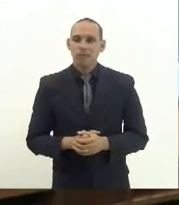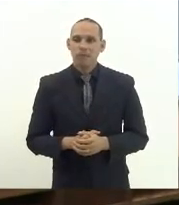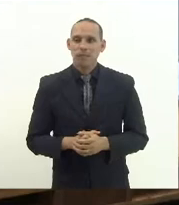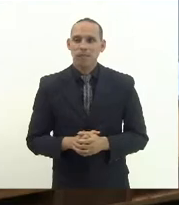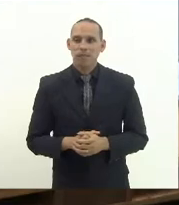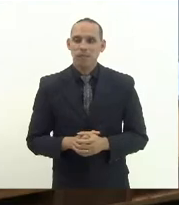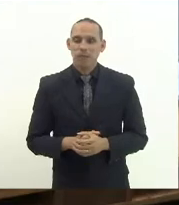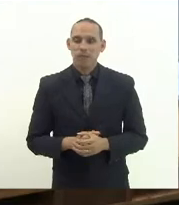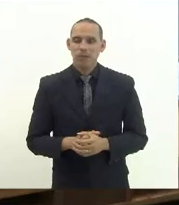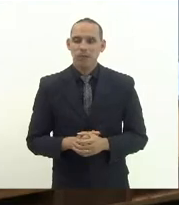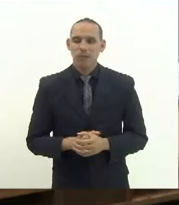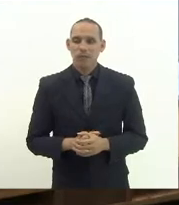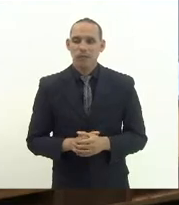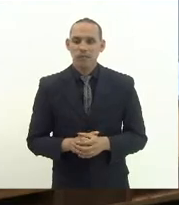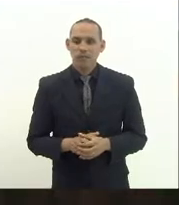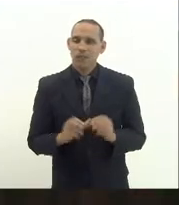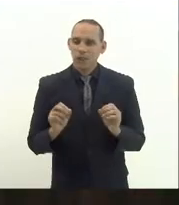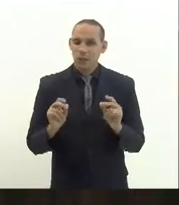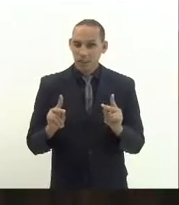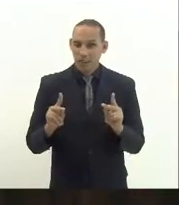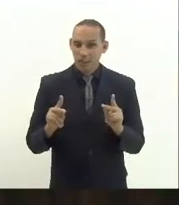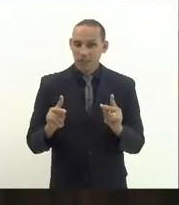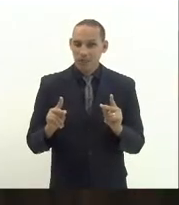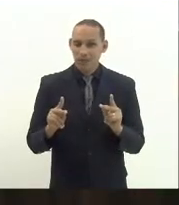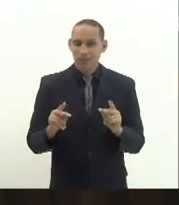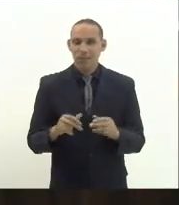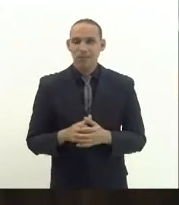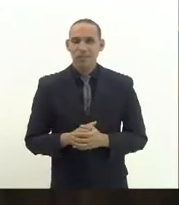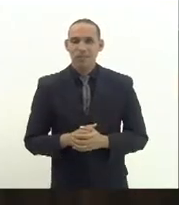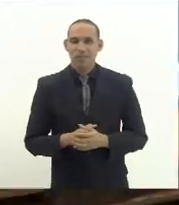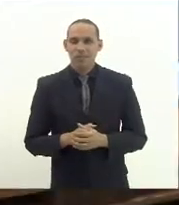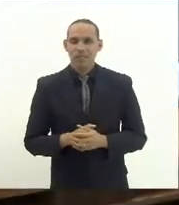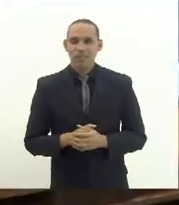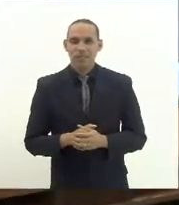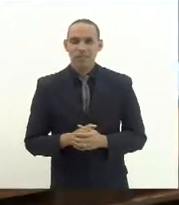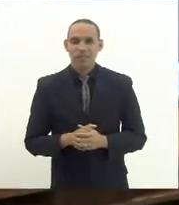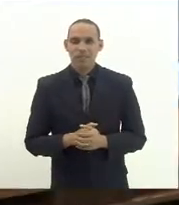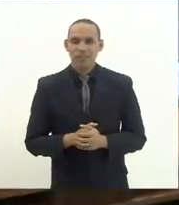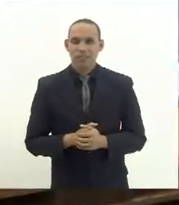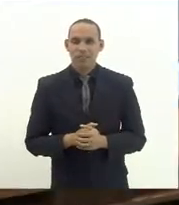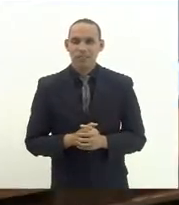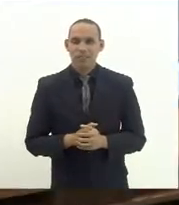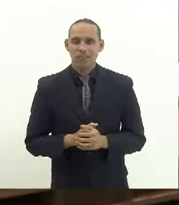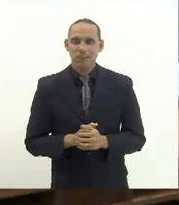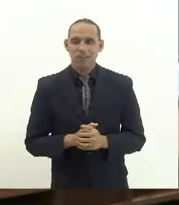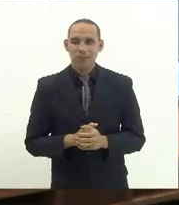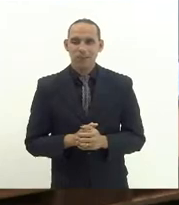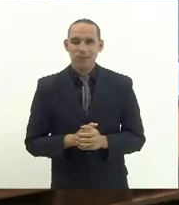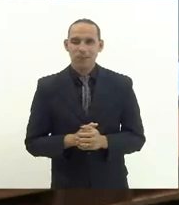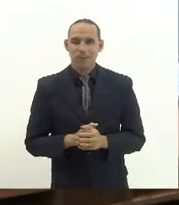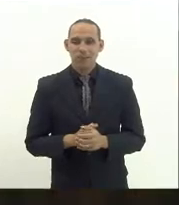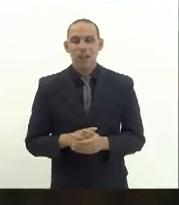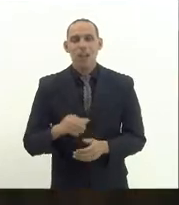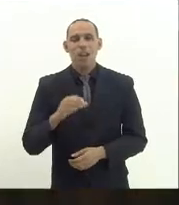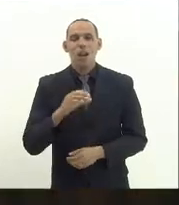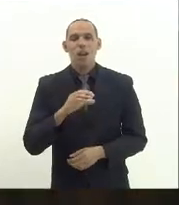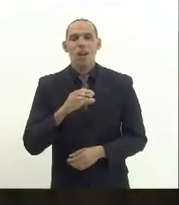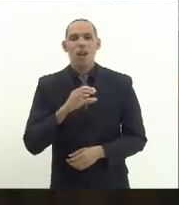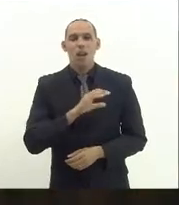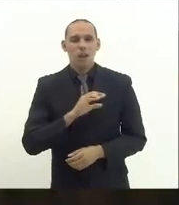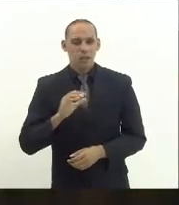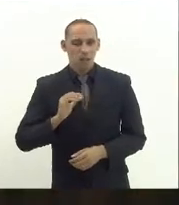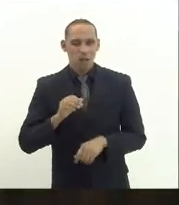o lado Ok Março e faz bem pessoal de